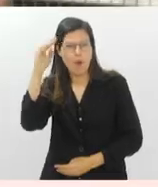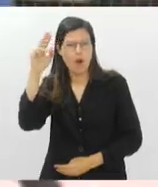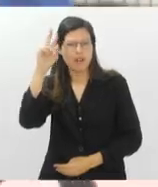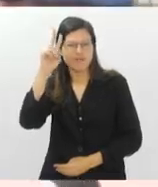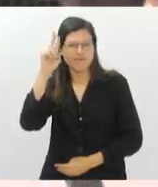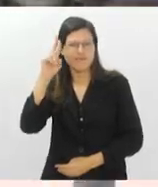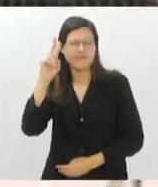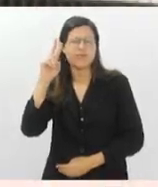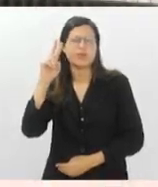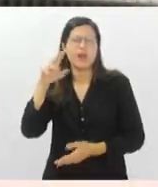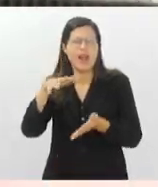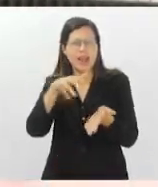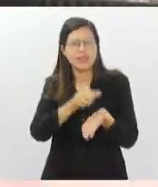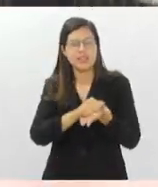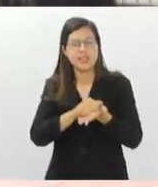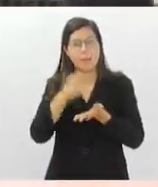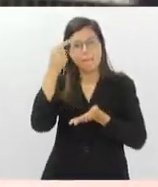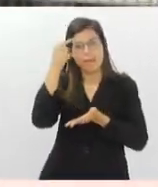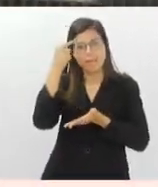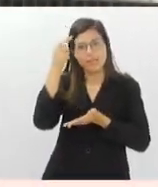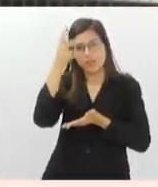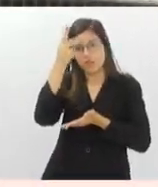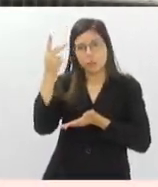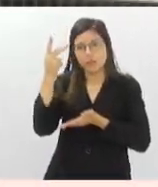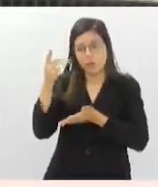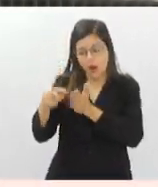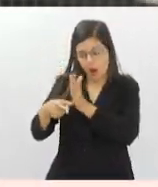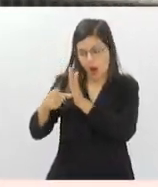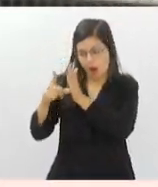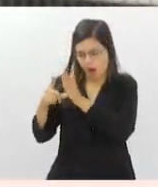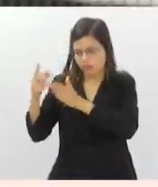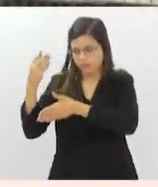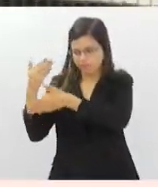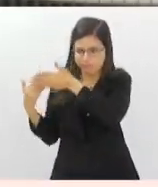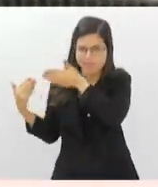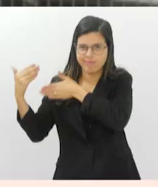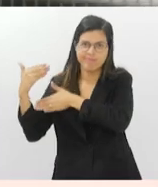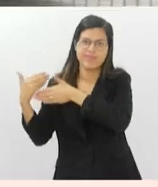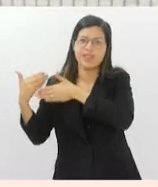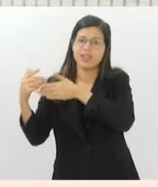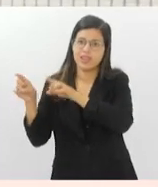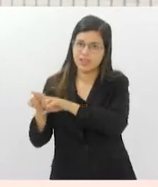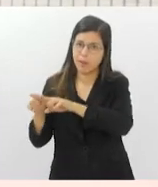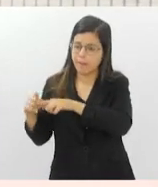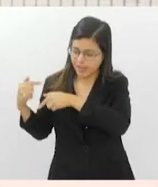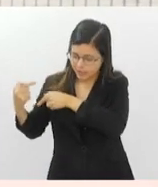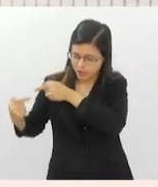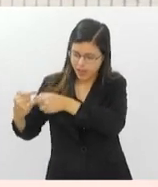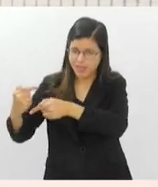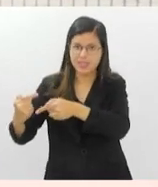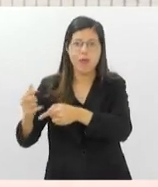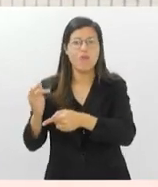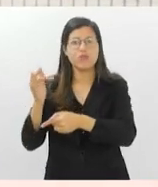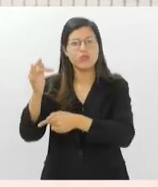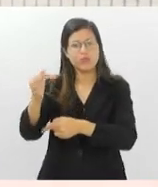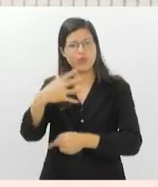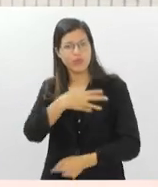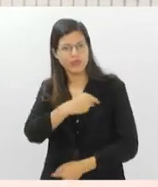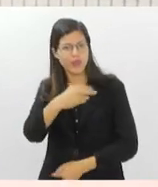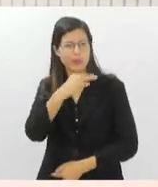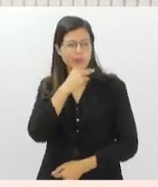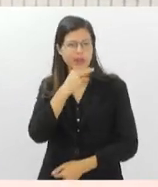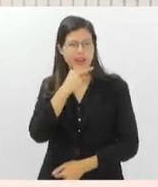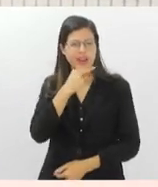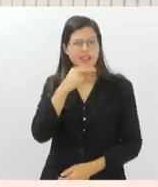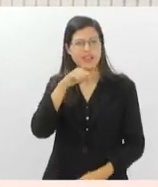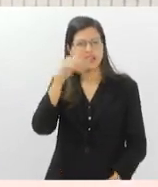gente está pensando em todos os que vieram antes e nos que vierem depois, os nossos filhos, nossos netos, para que eles saibam de onde